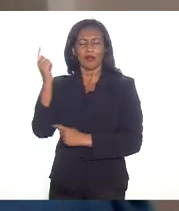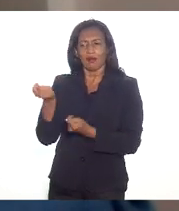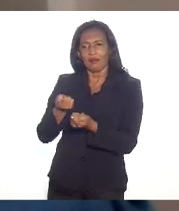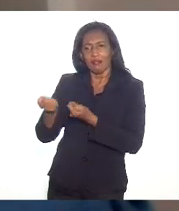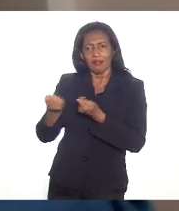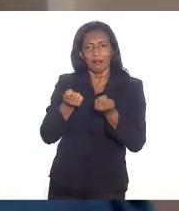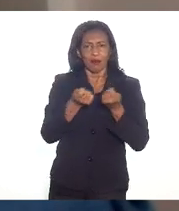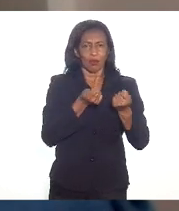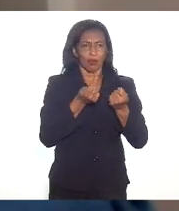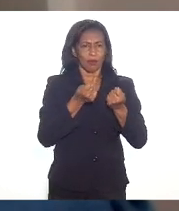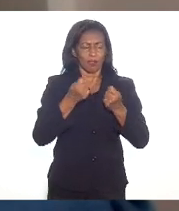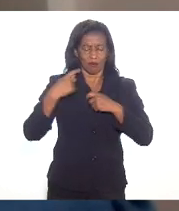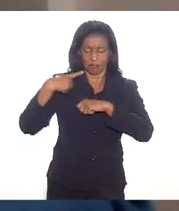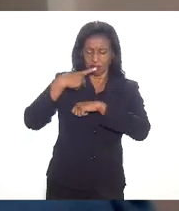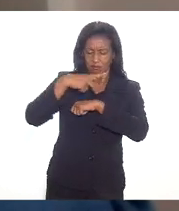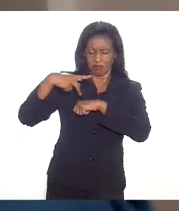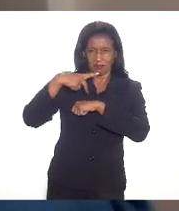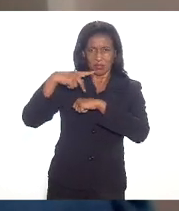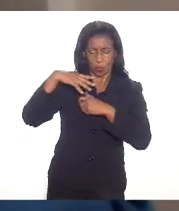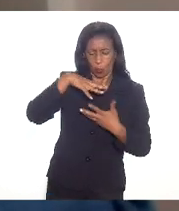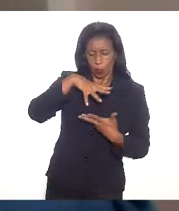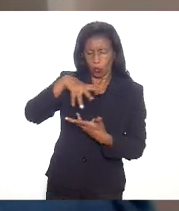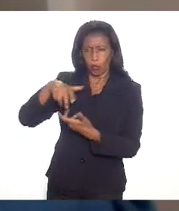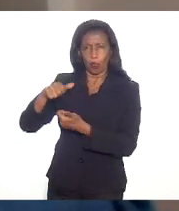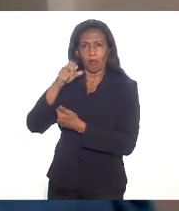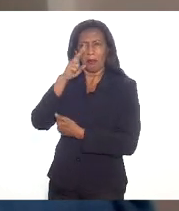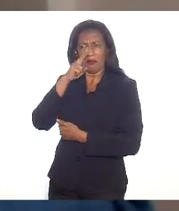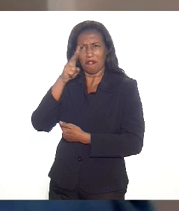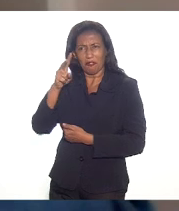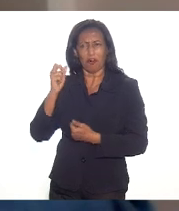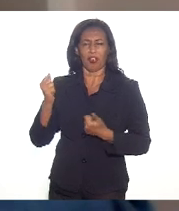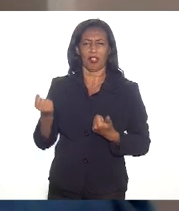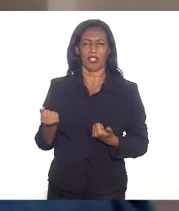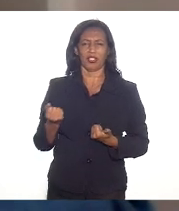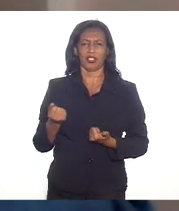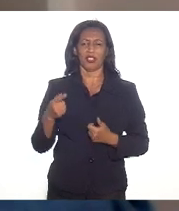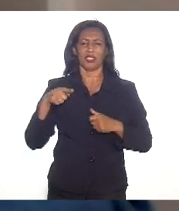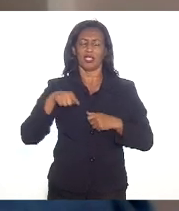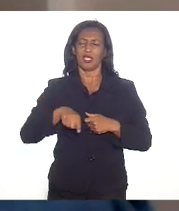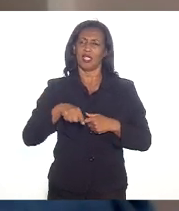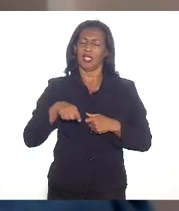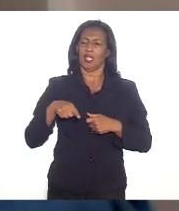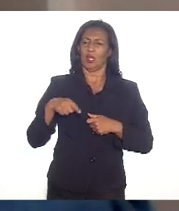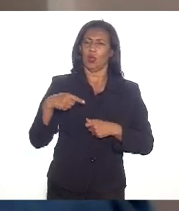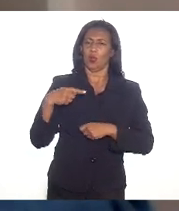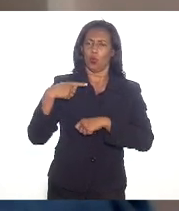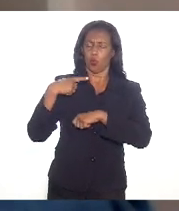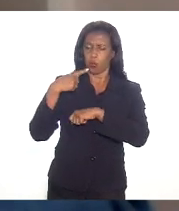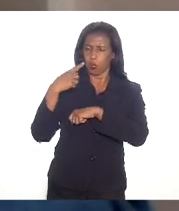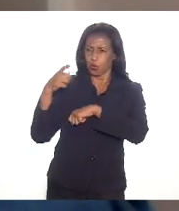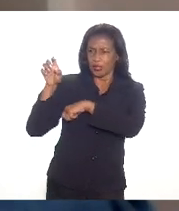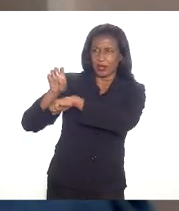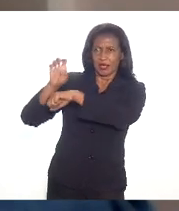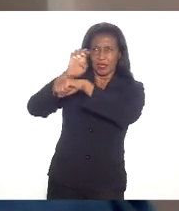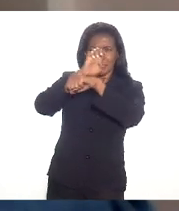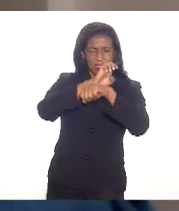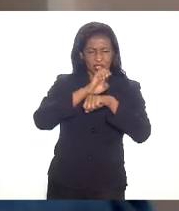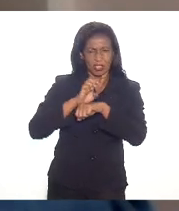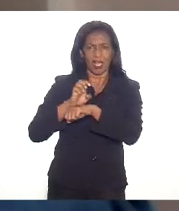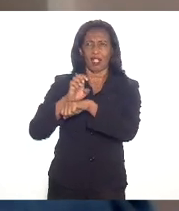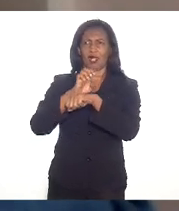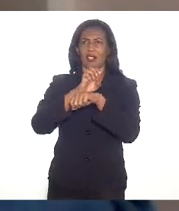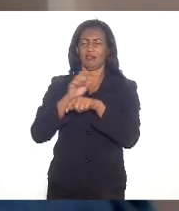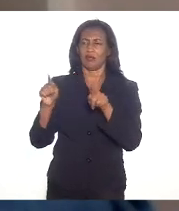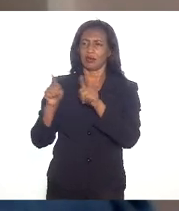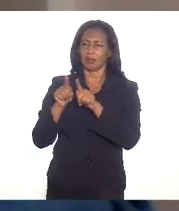economia no plano internacional, quer dizer, muito forte, com a tese de que os Estados nacionais tinham perdido relevância, que, na verdade,